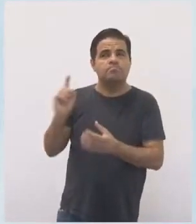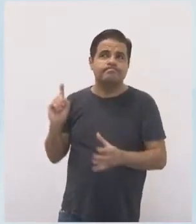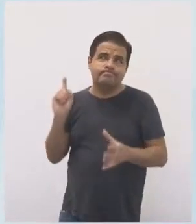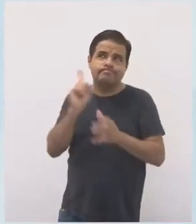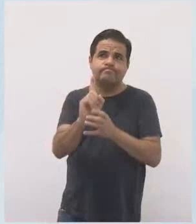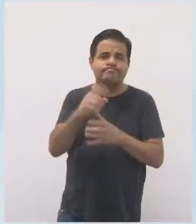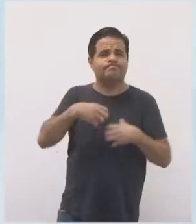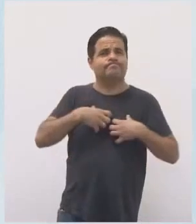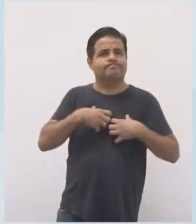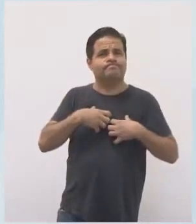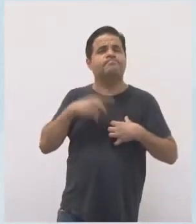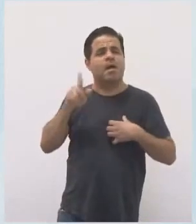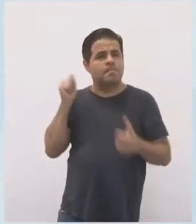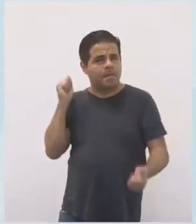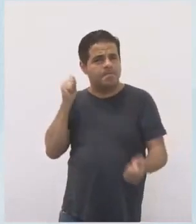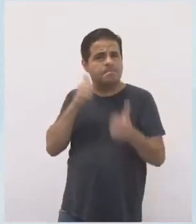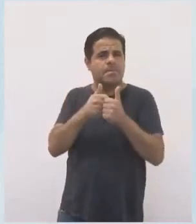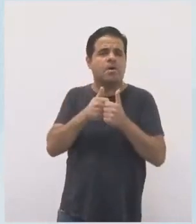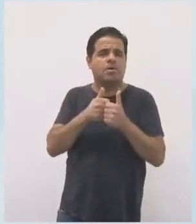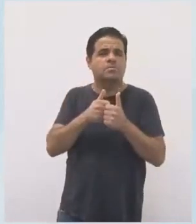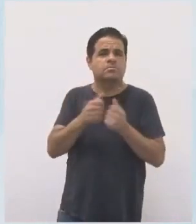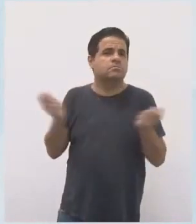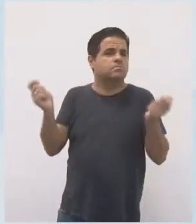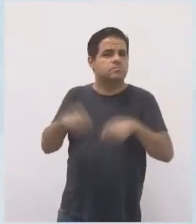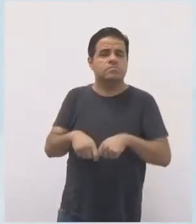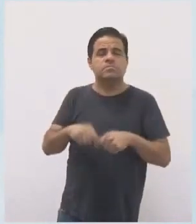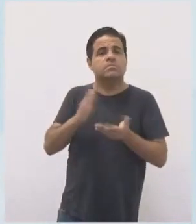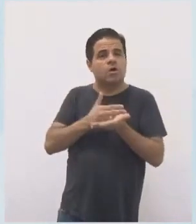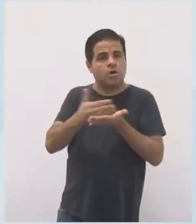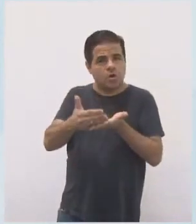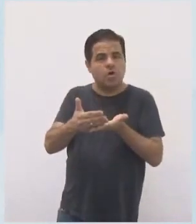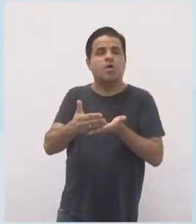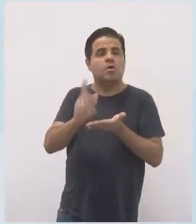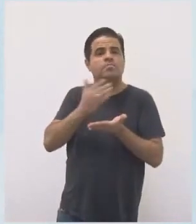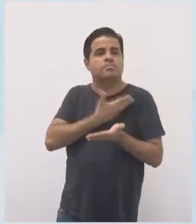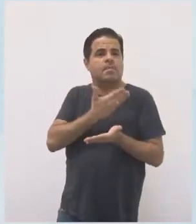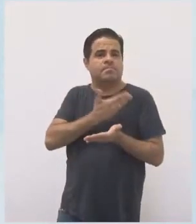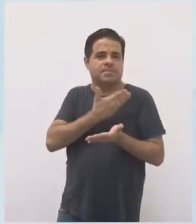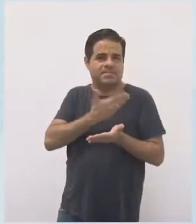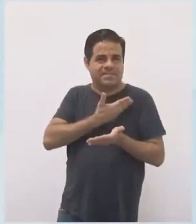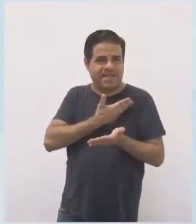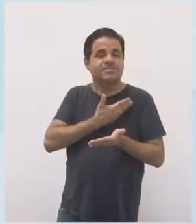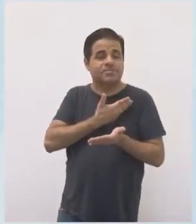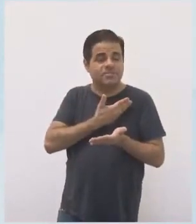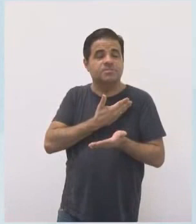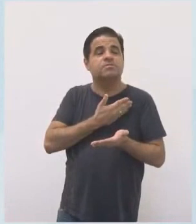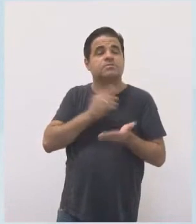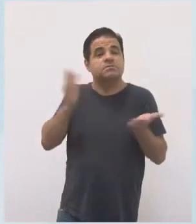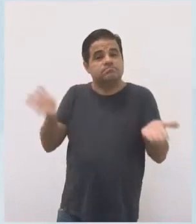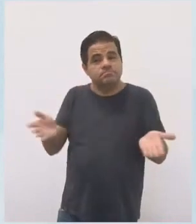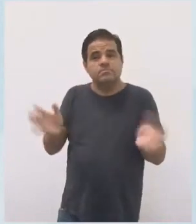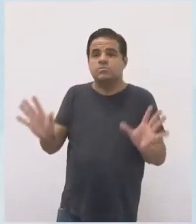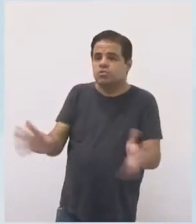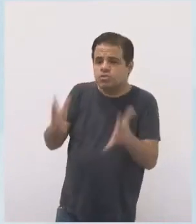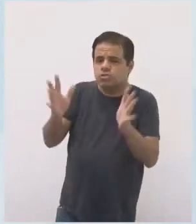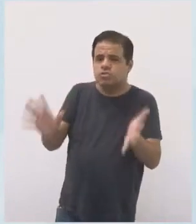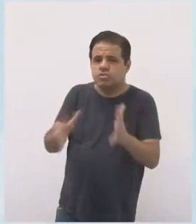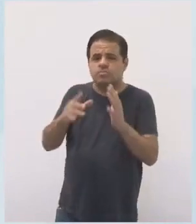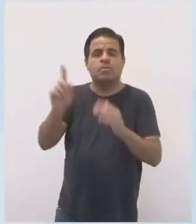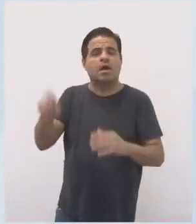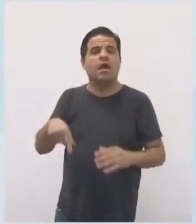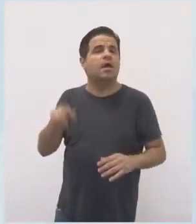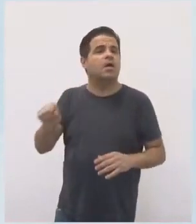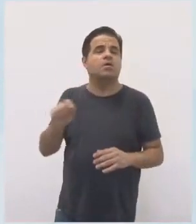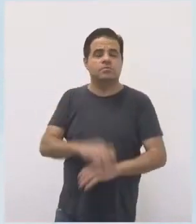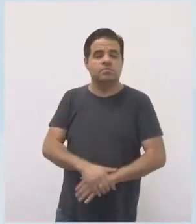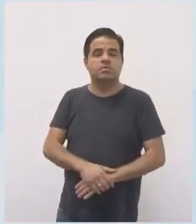gente se sinta mais próximo e pode ser o começo de uma amizade. Então, o estímulo aqui é